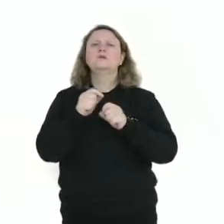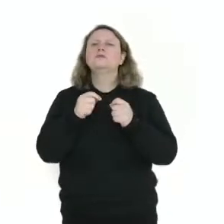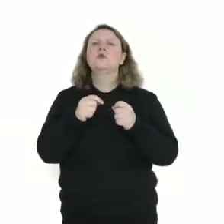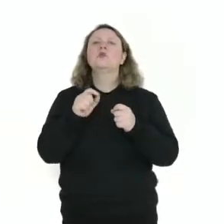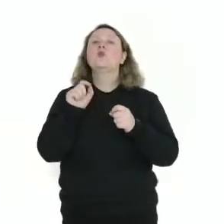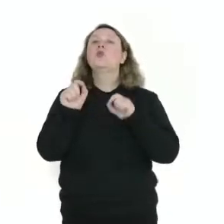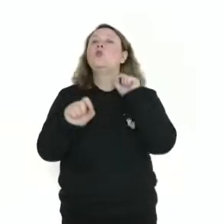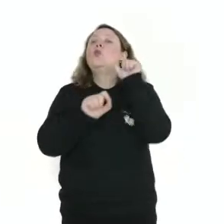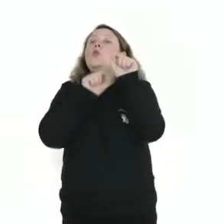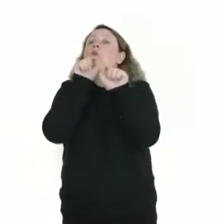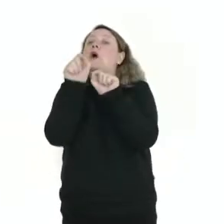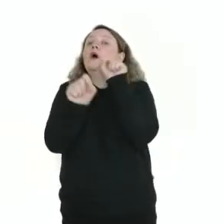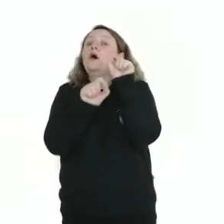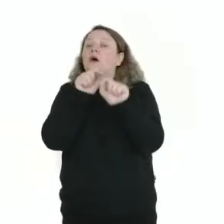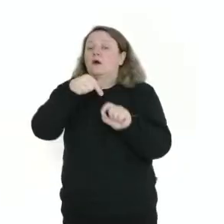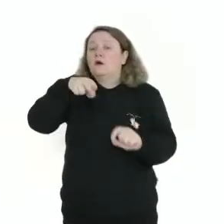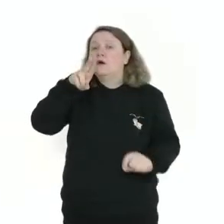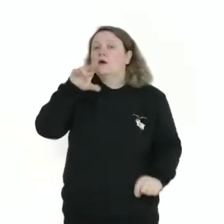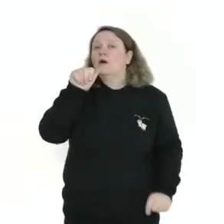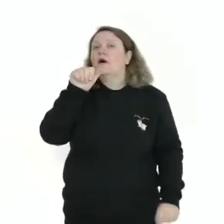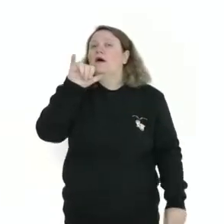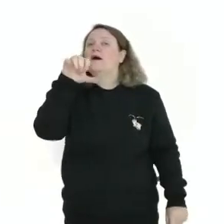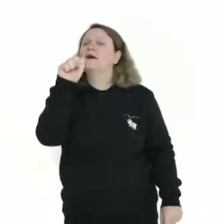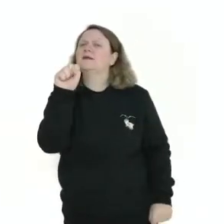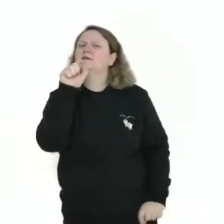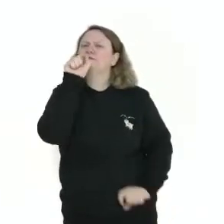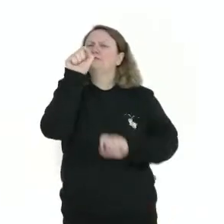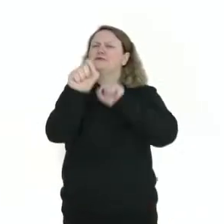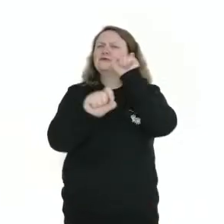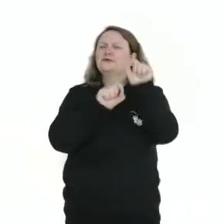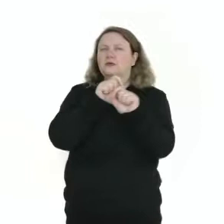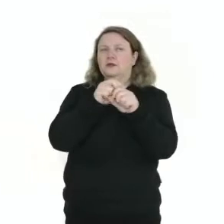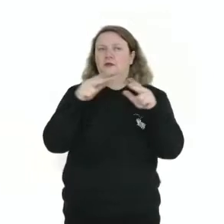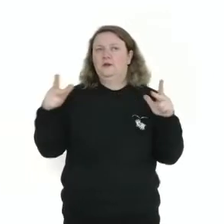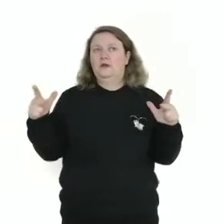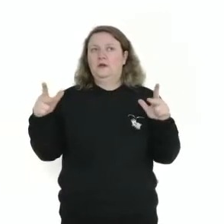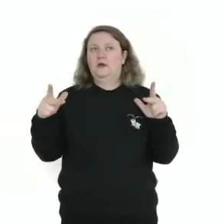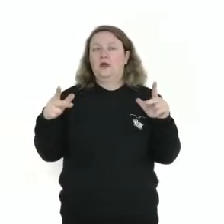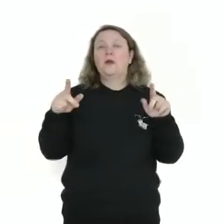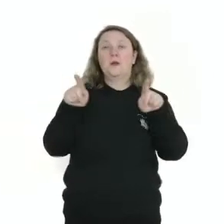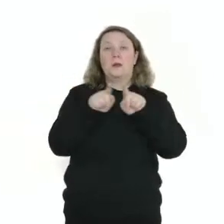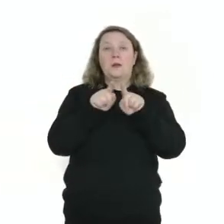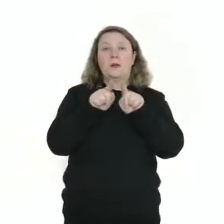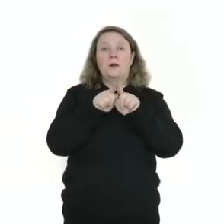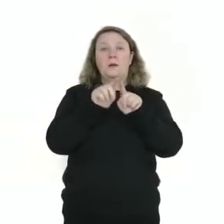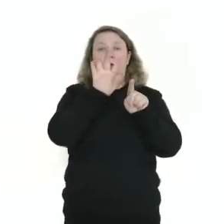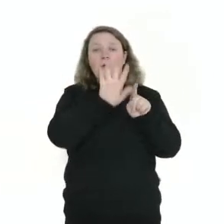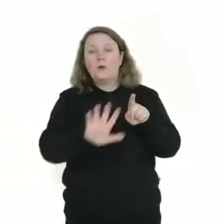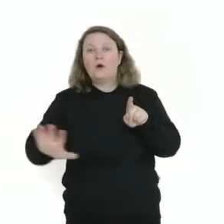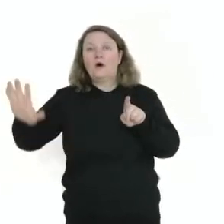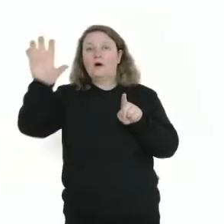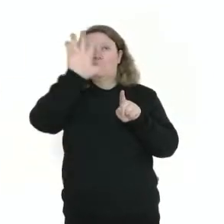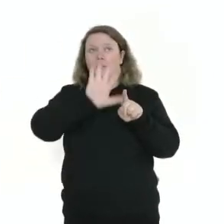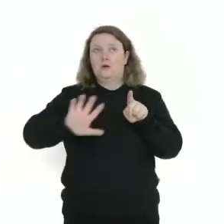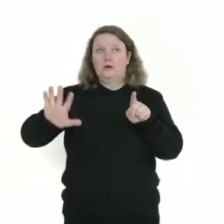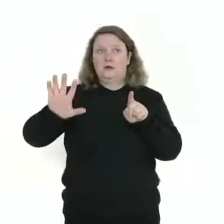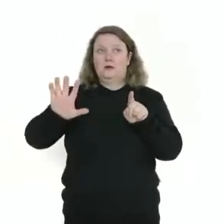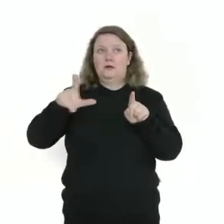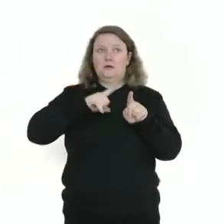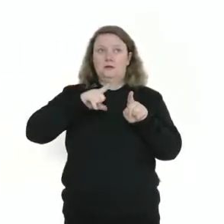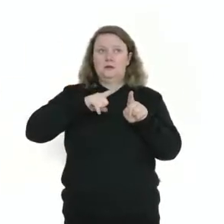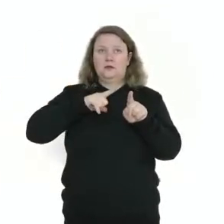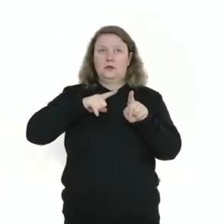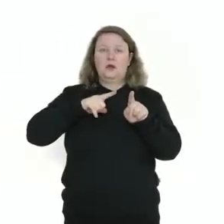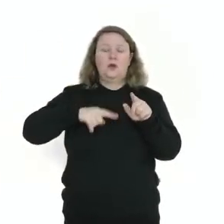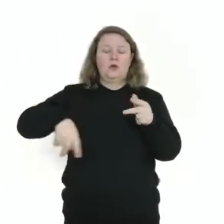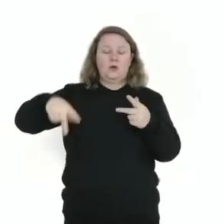Quais são? Então a pergunta no plural, vamos lembrar do português. O perímetro e a área de um quadrado inscrito, então ele quer o perímetro.